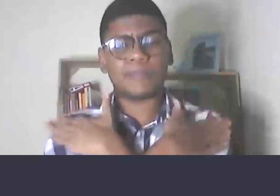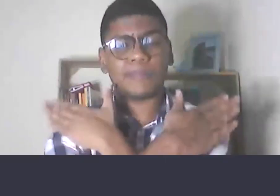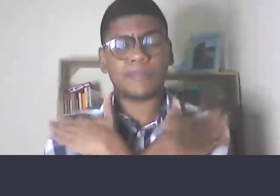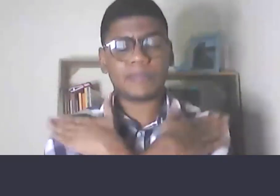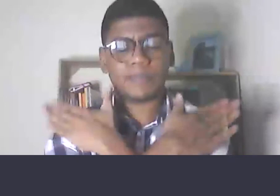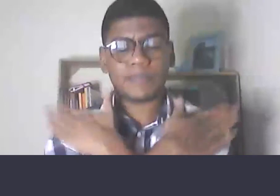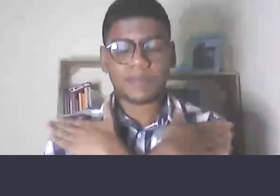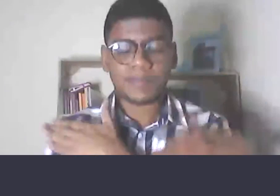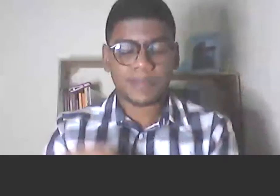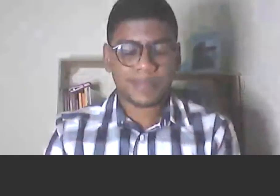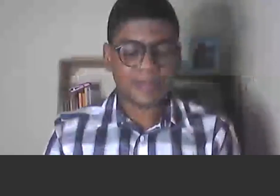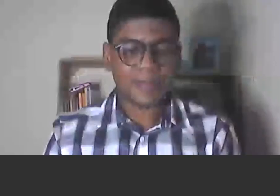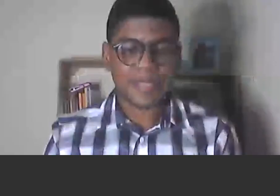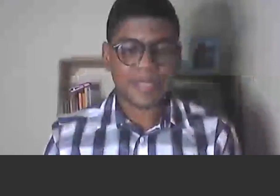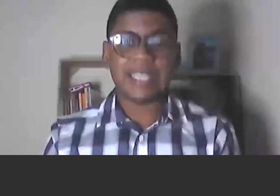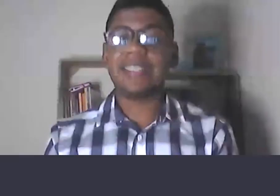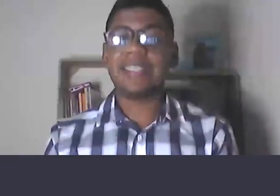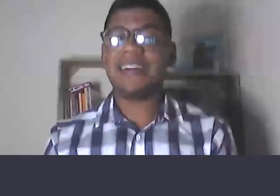Folga?